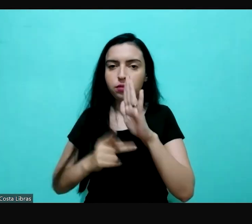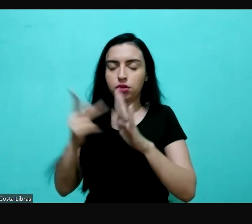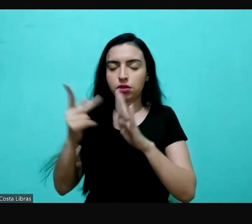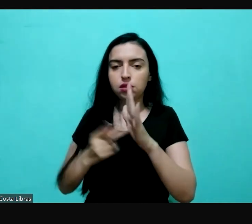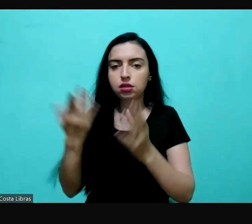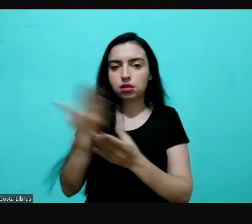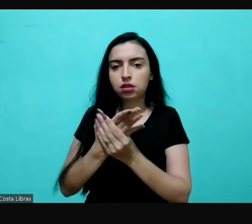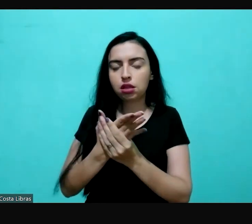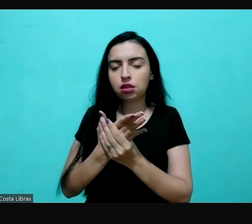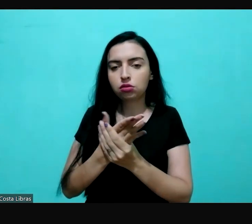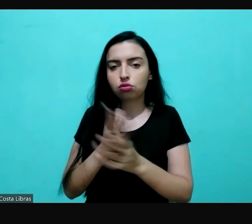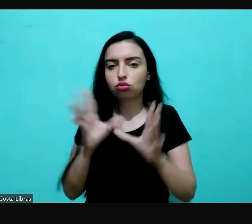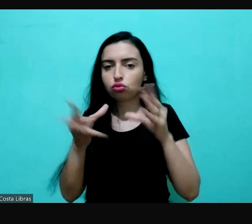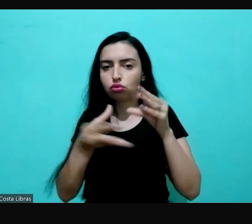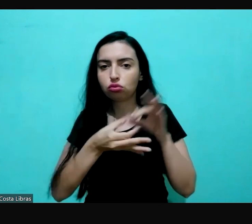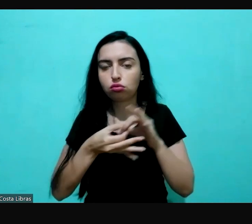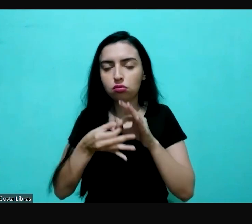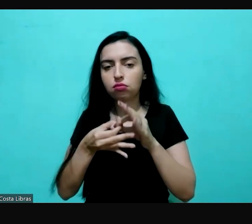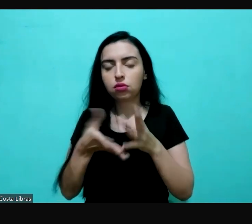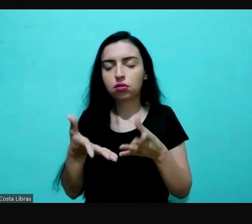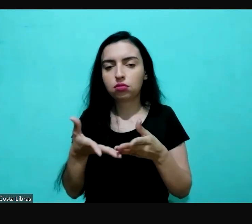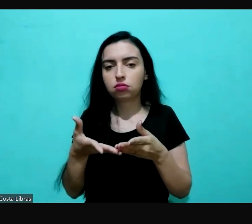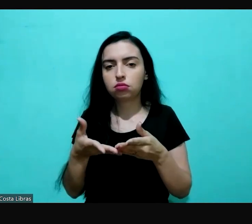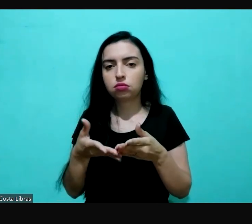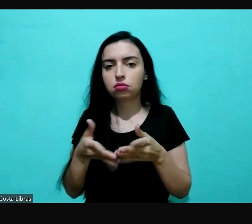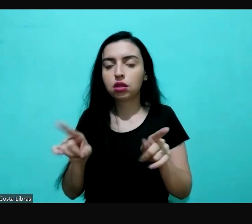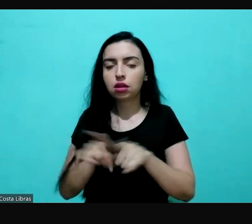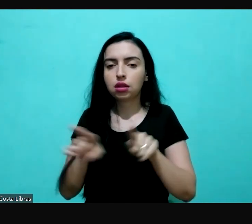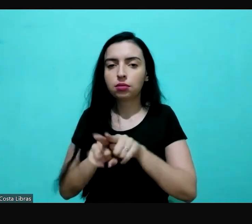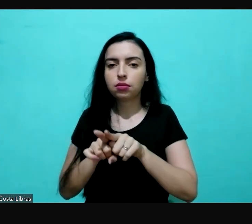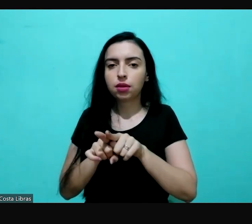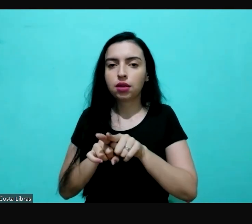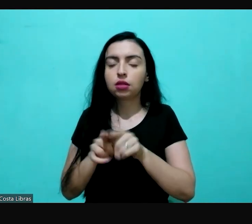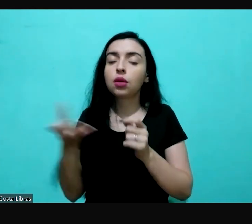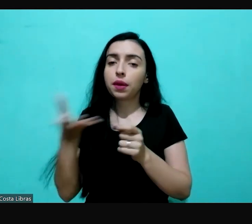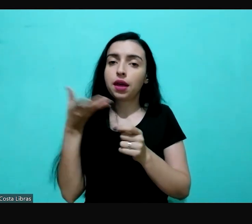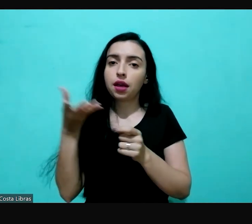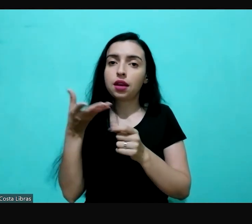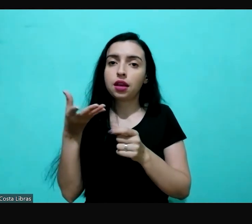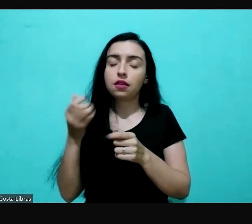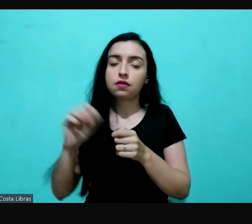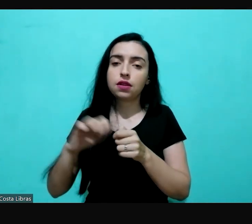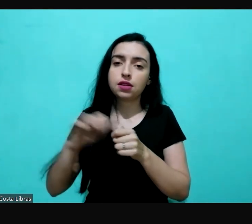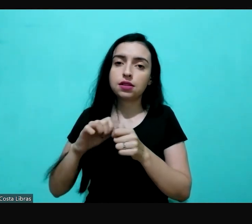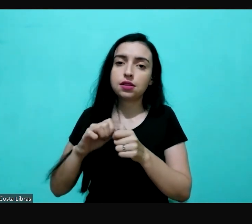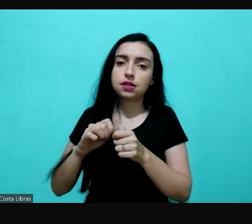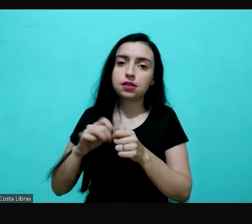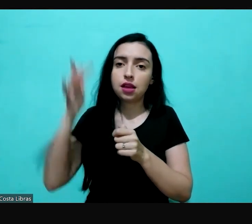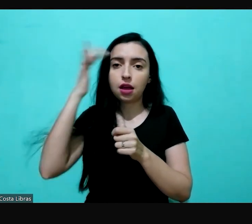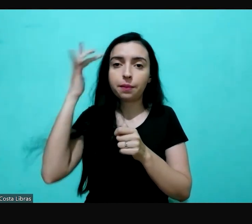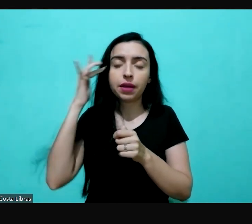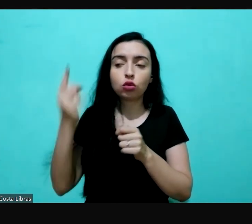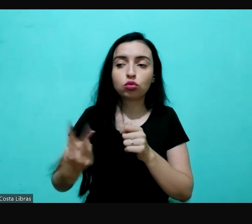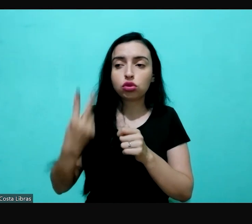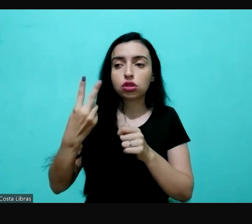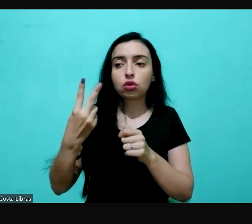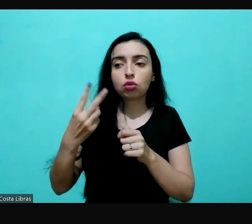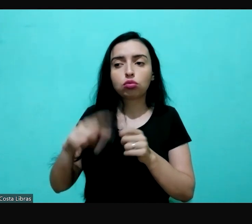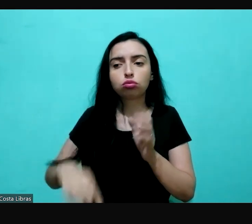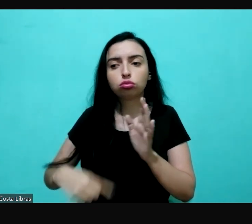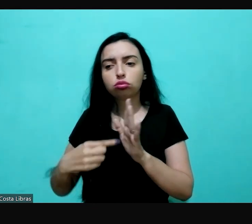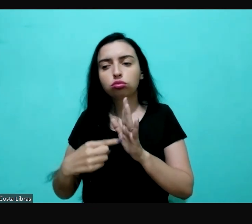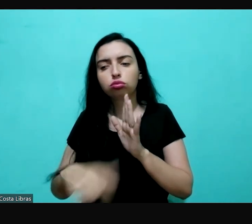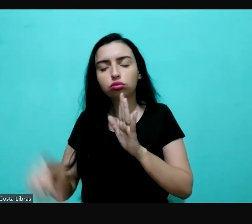e complexos, né. Inclusive, quem quiser fazer, amanhã nós temos um segundo dia de seminário lá no